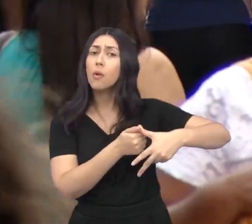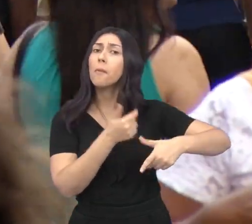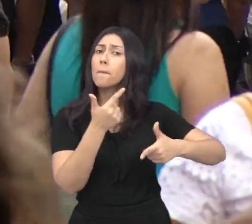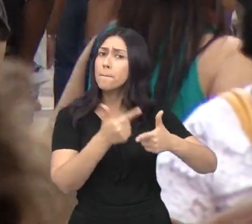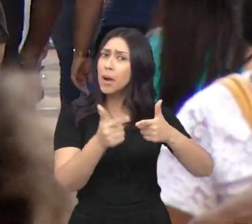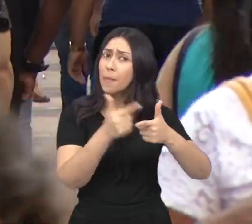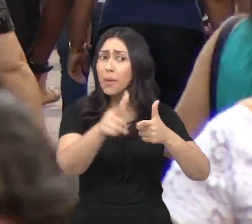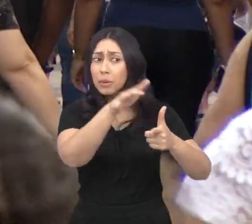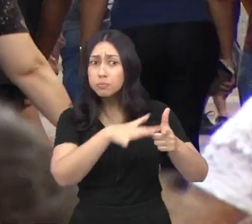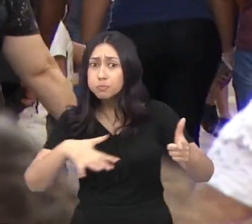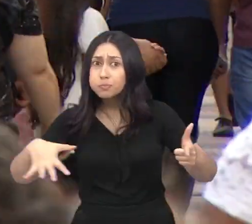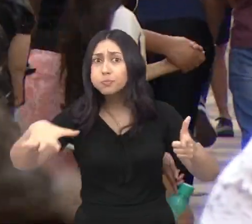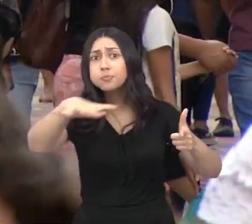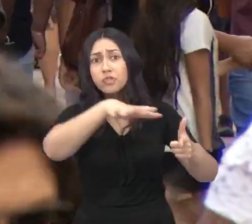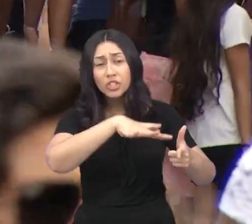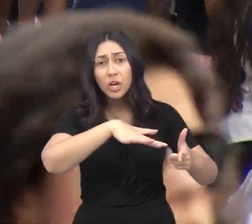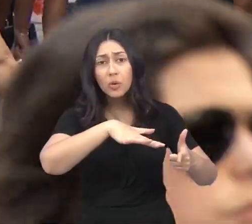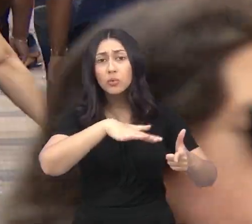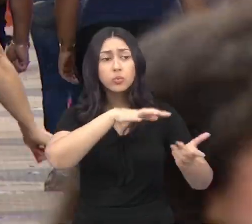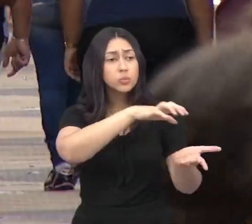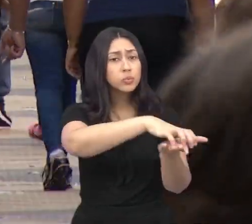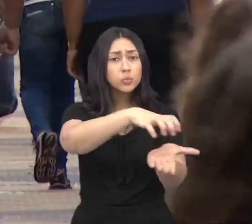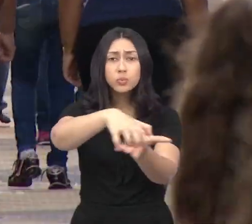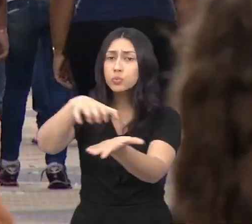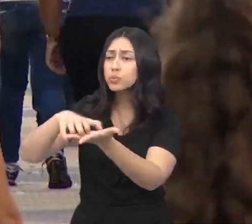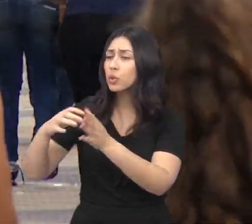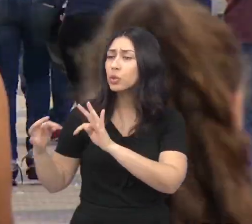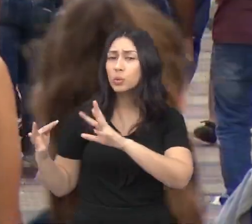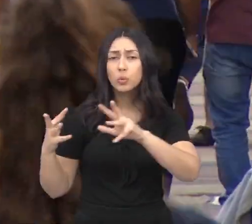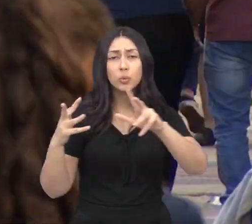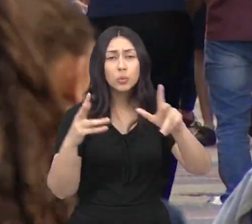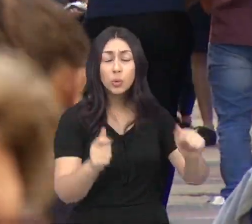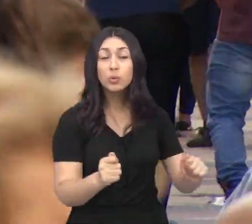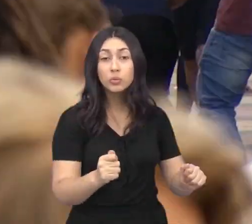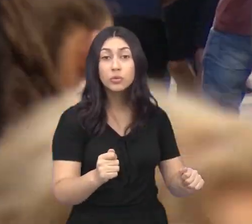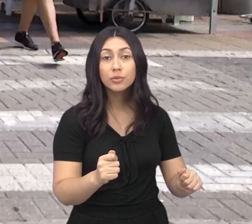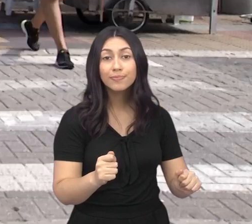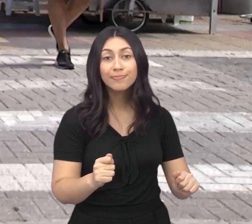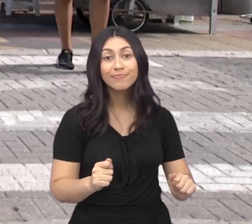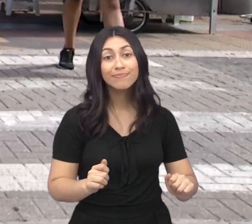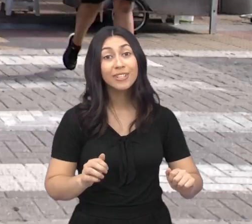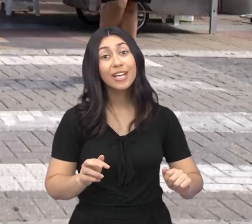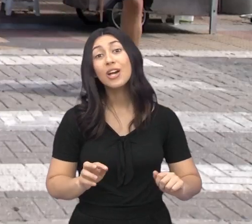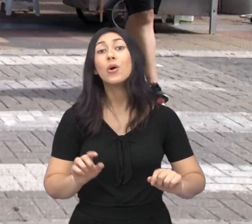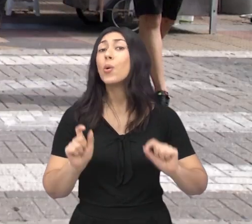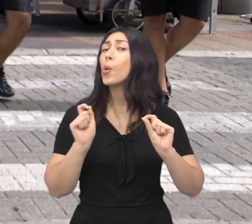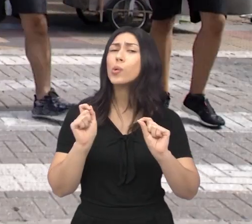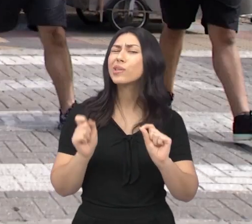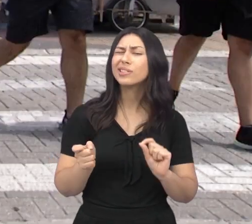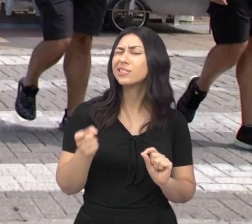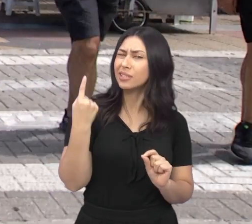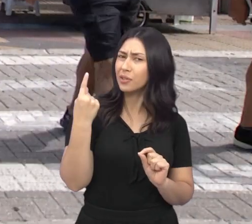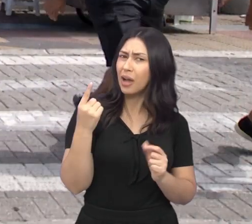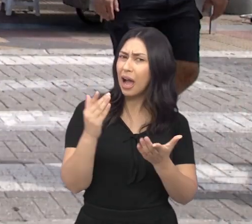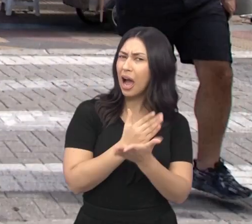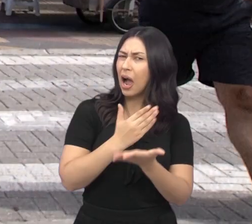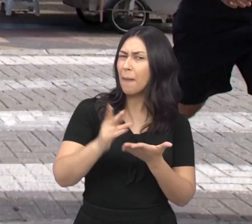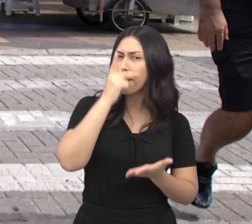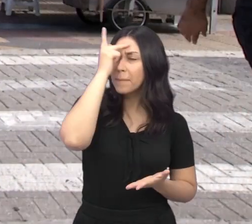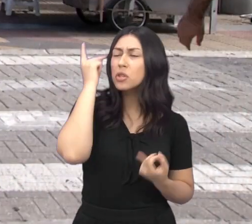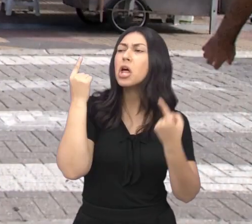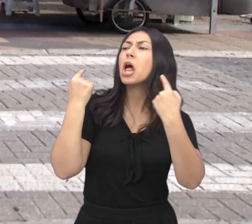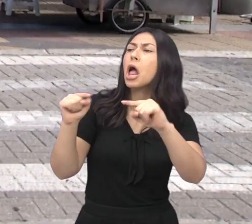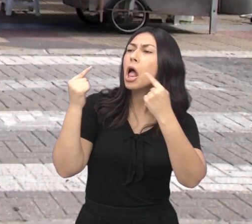um problema generalizado que atinge todas as esferas da sociedade. A contradição é que muitos